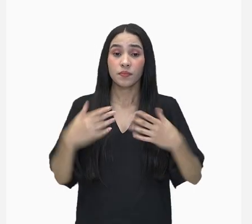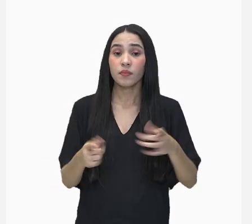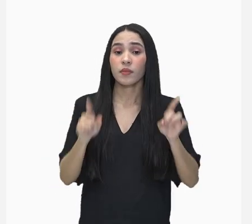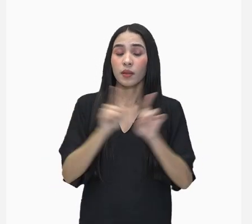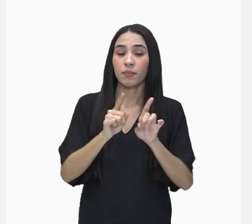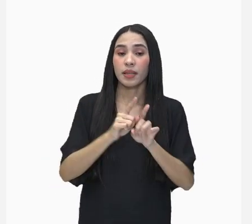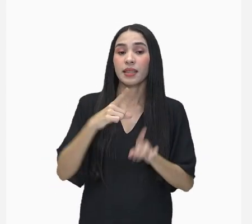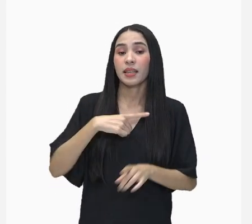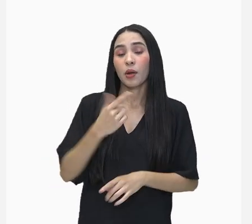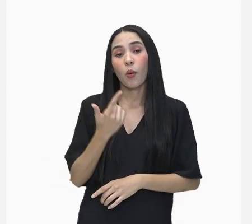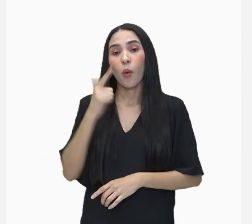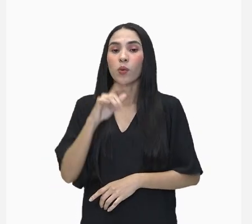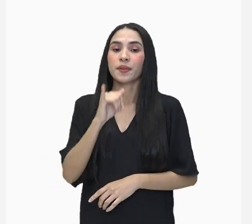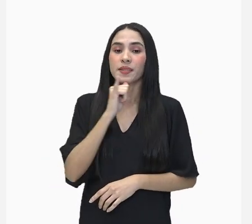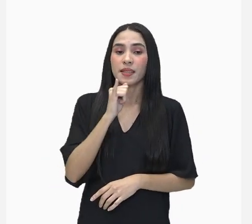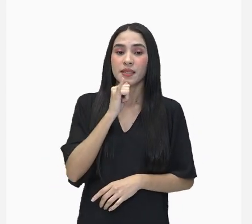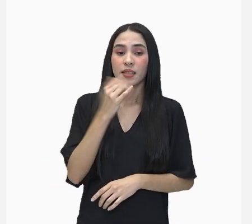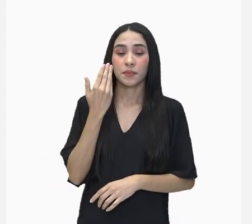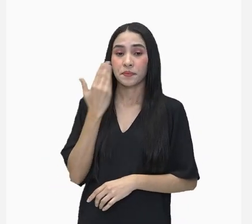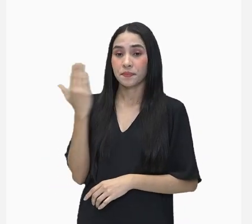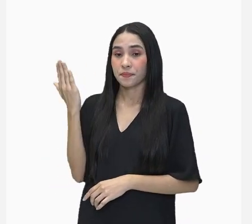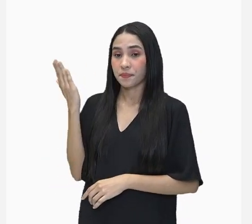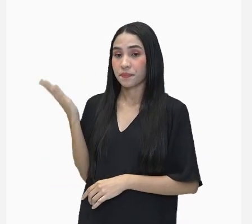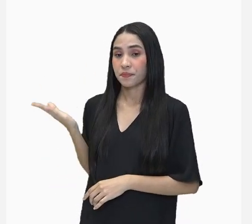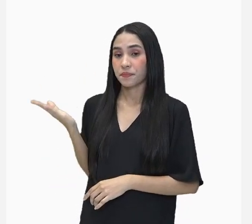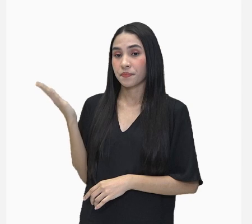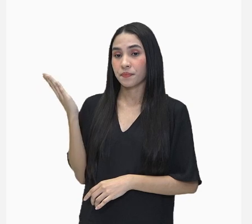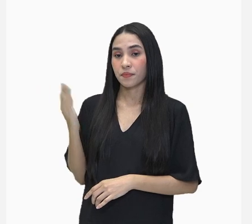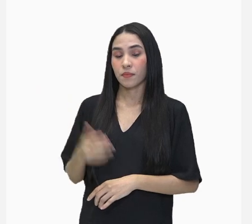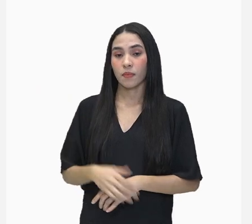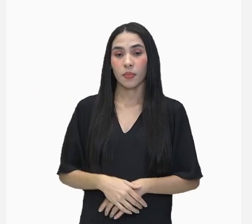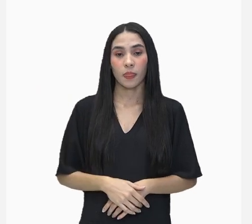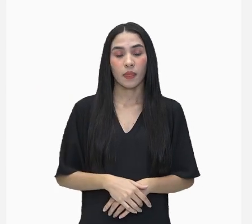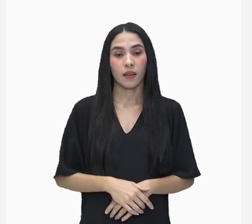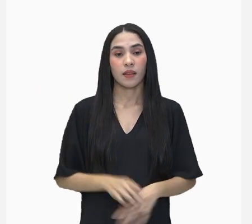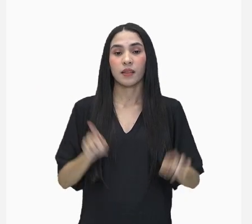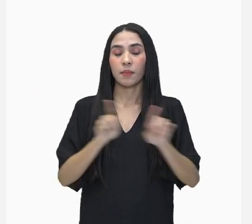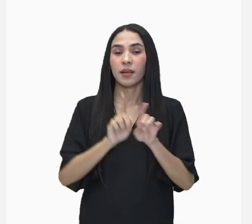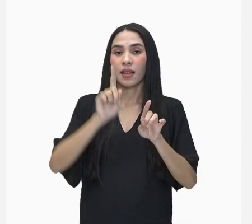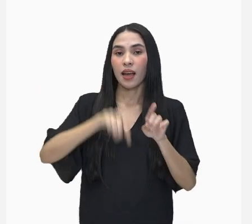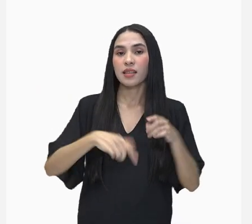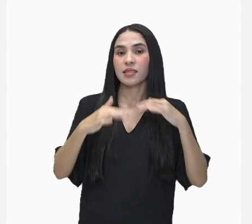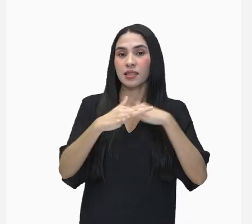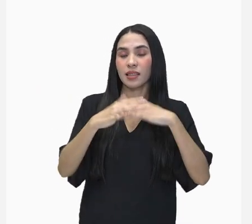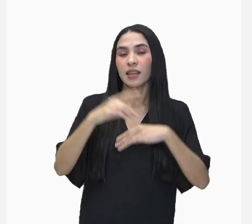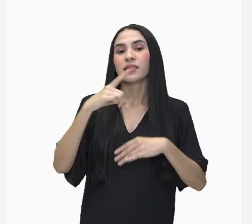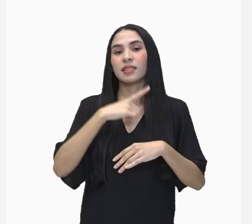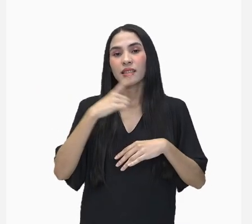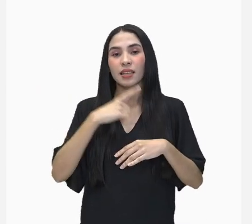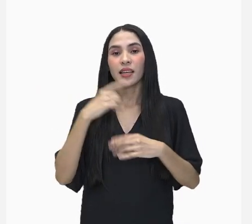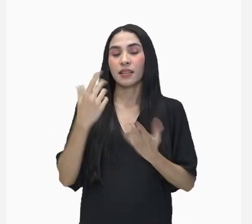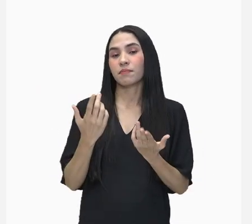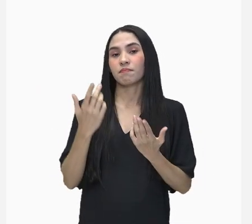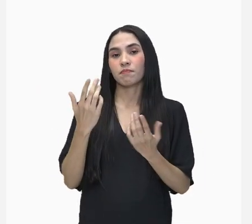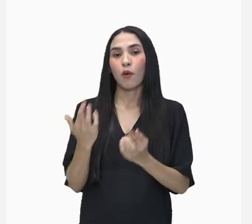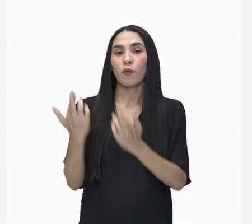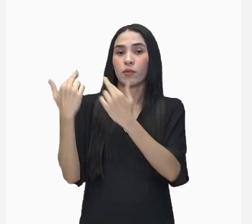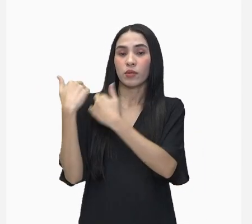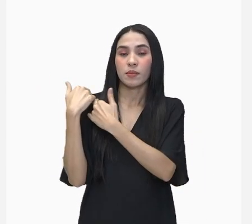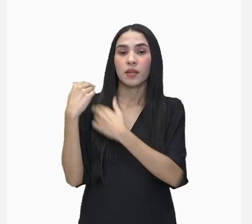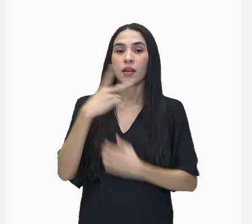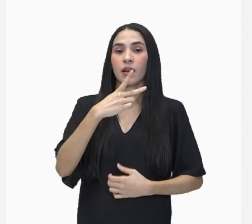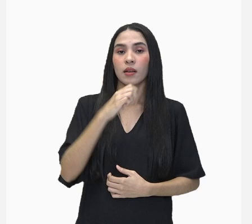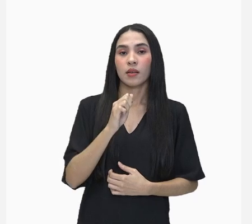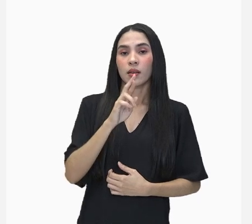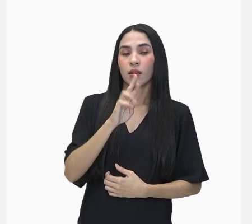outros exemplos, como vocês podem estar acompanhando na nossa cartela, que são cidades que têm essa função portuária. Temos